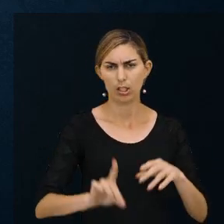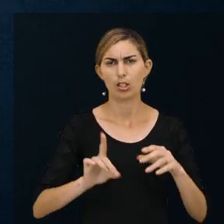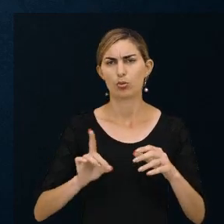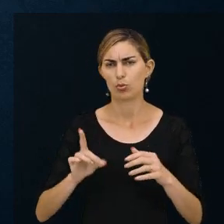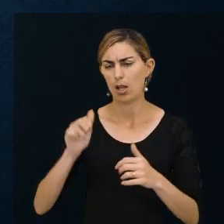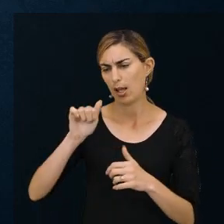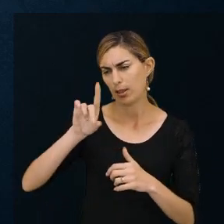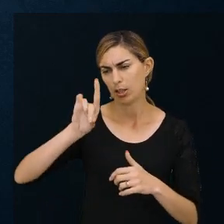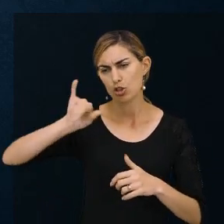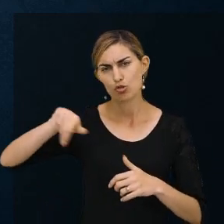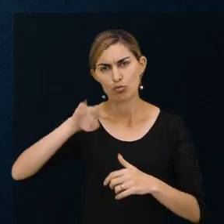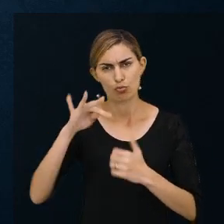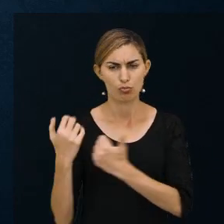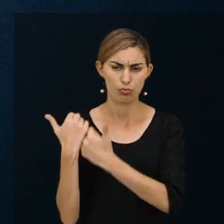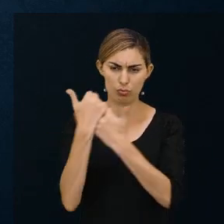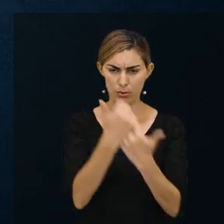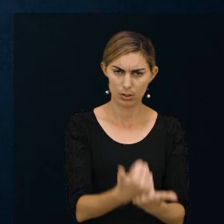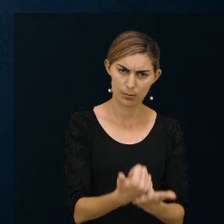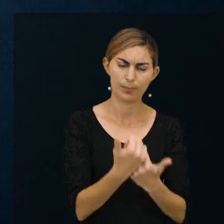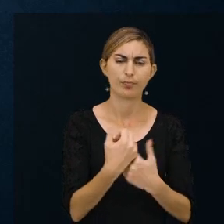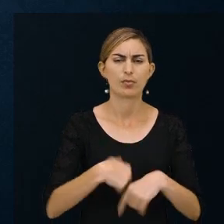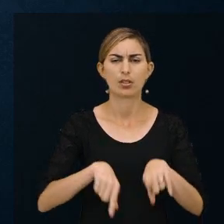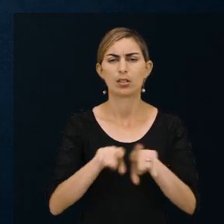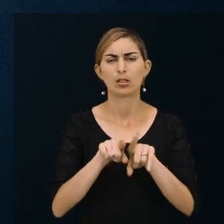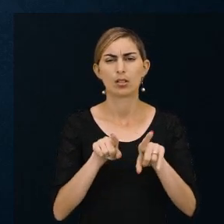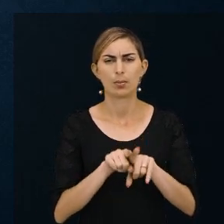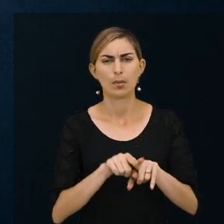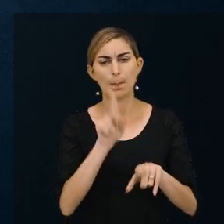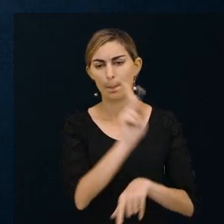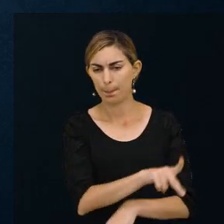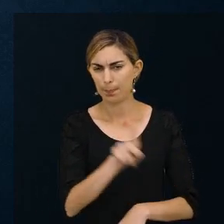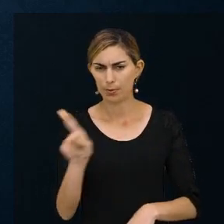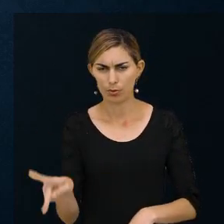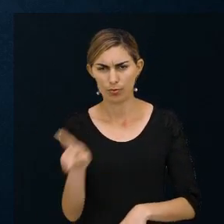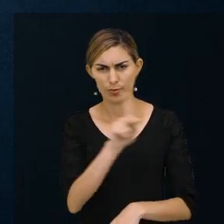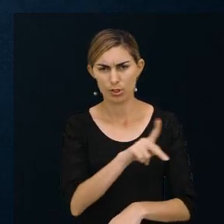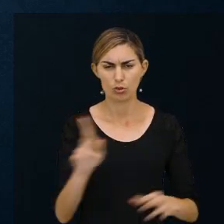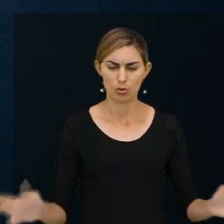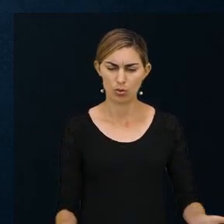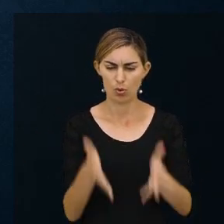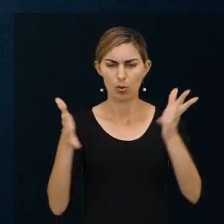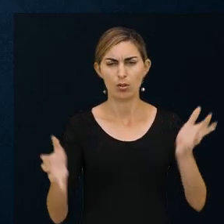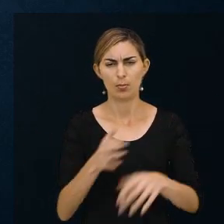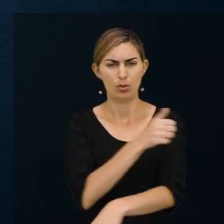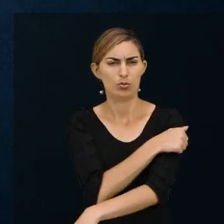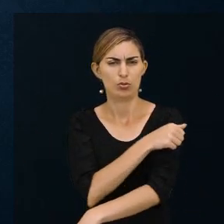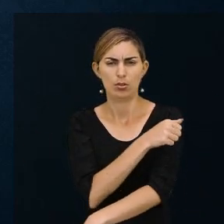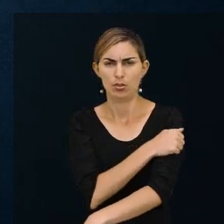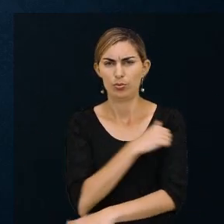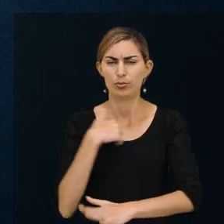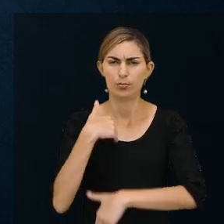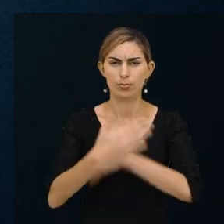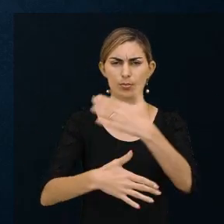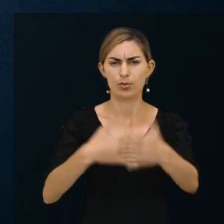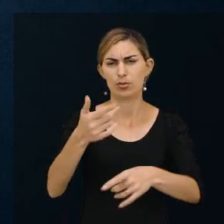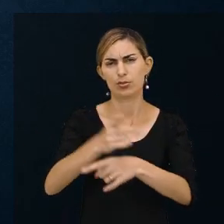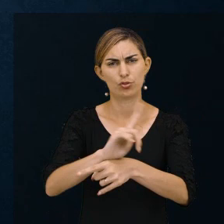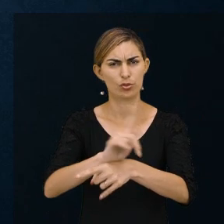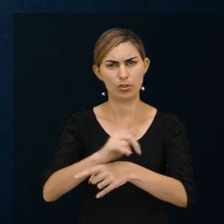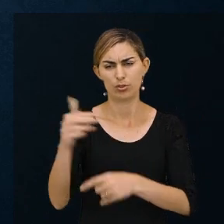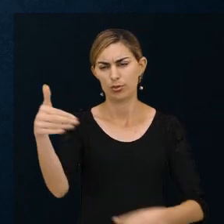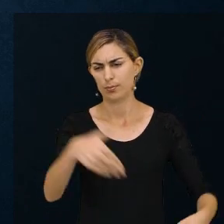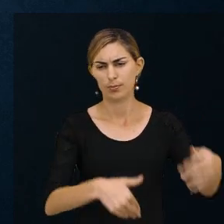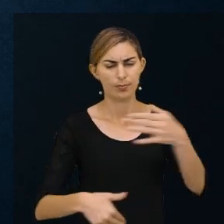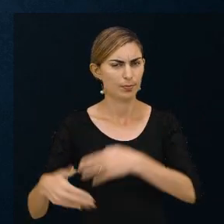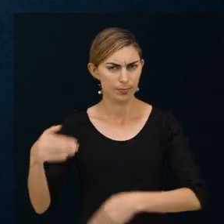direção adjunta. Nós vamos também considerar aí os professores e a colaboração dos alunos nesse processo de